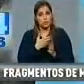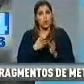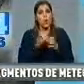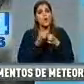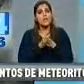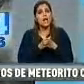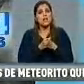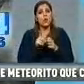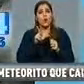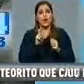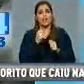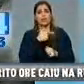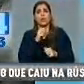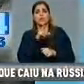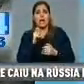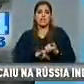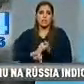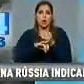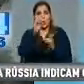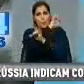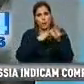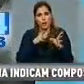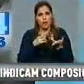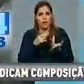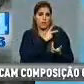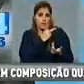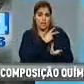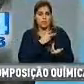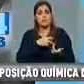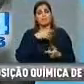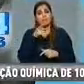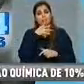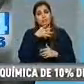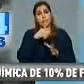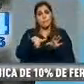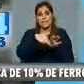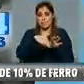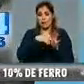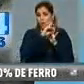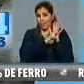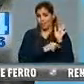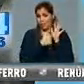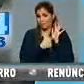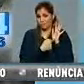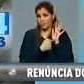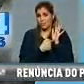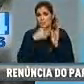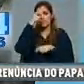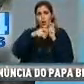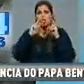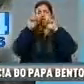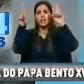Reitores à Associação Europeia das Universidades reside no facto de terem participado neste relatório peritos